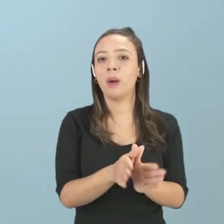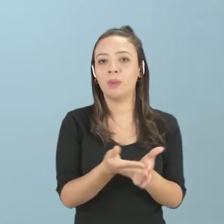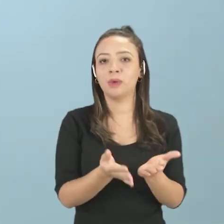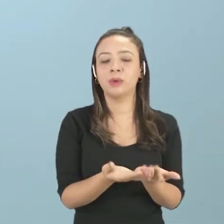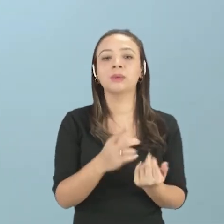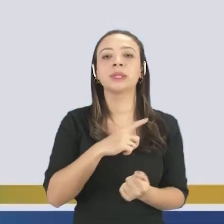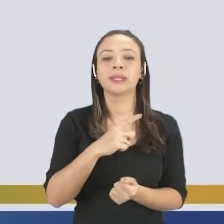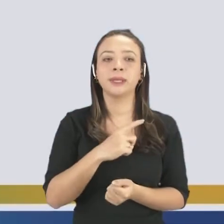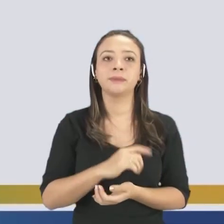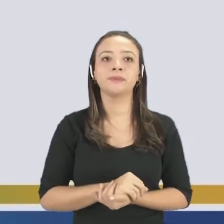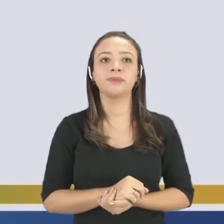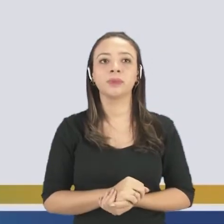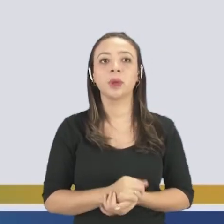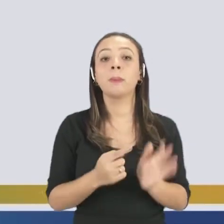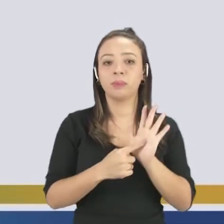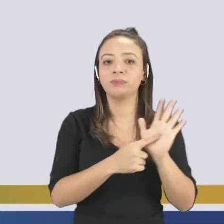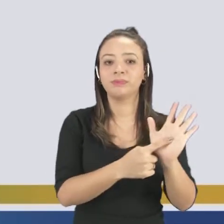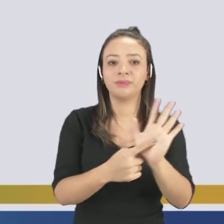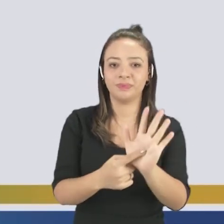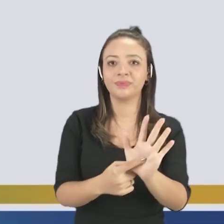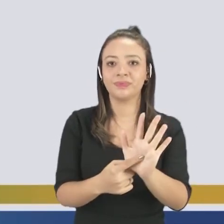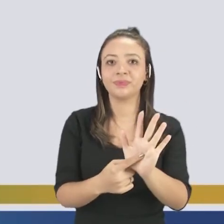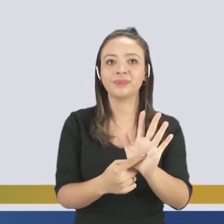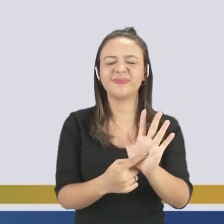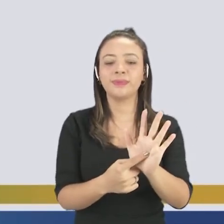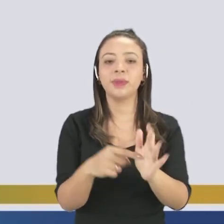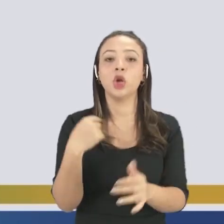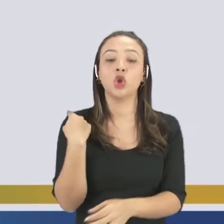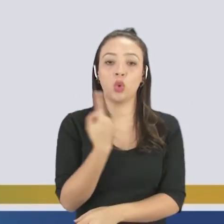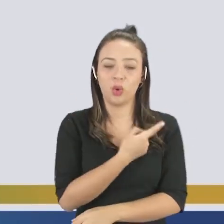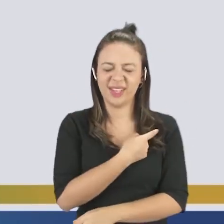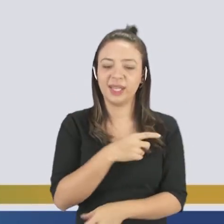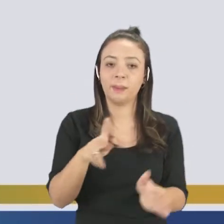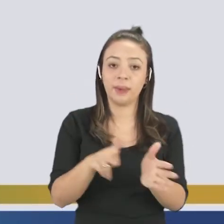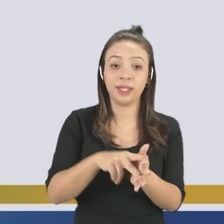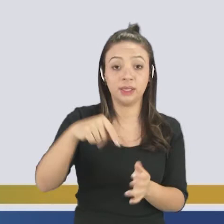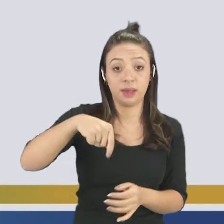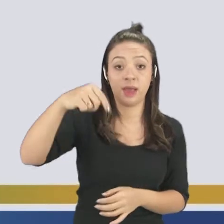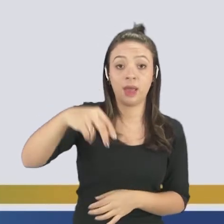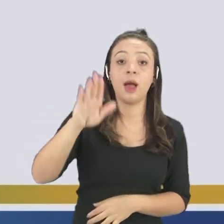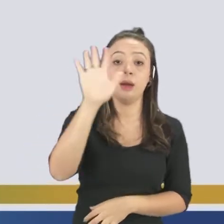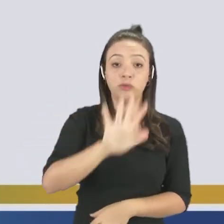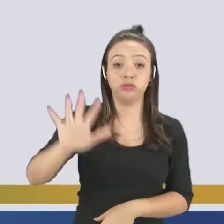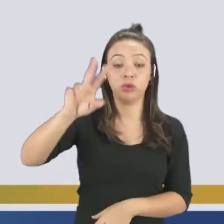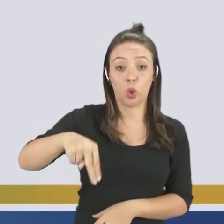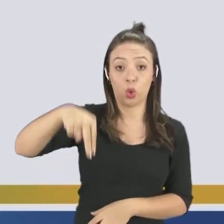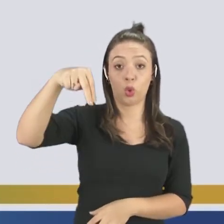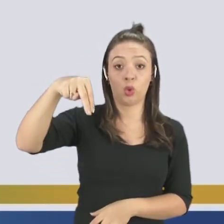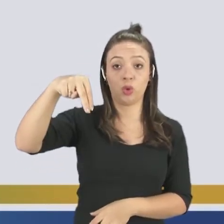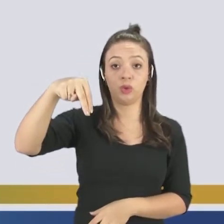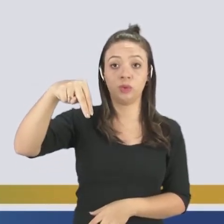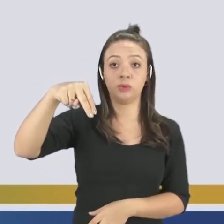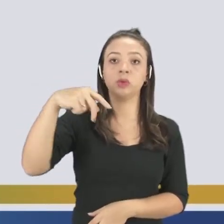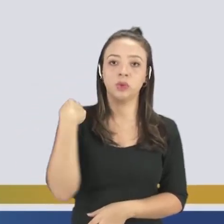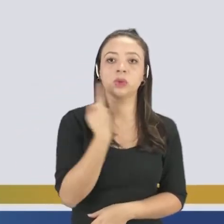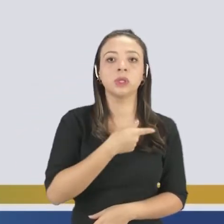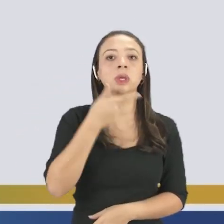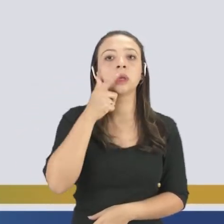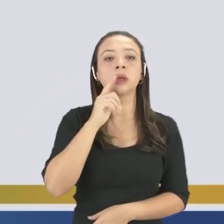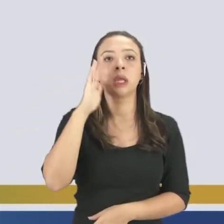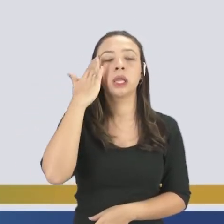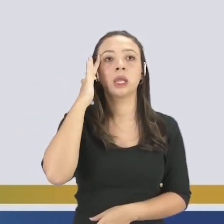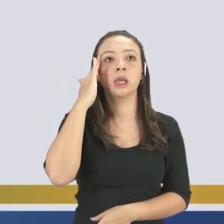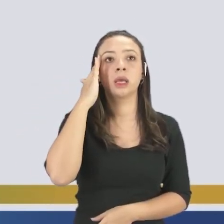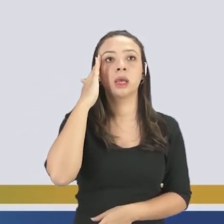apenas identificar nós que fazemos parte da região norte, que é uma referência para a gente entender, o estado do Acre está